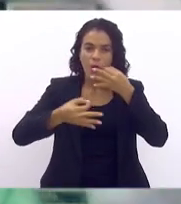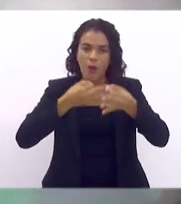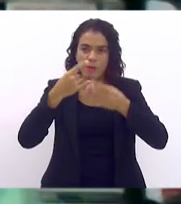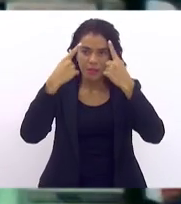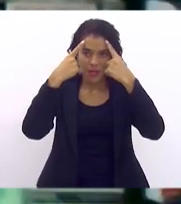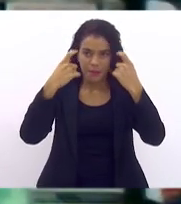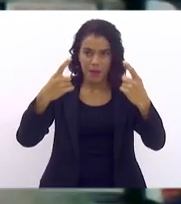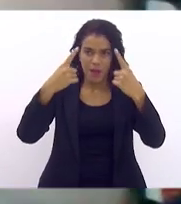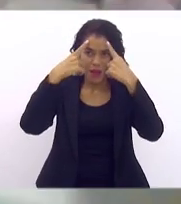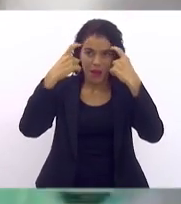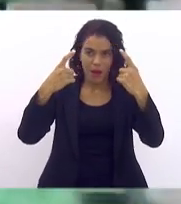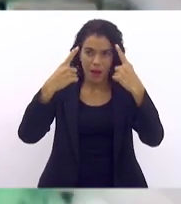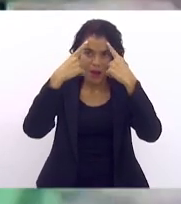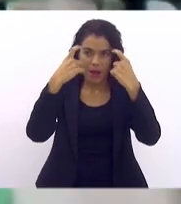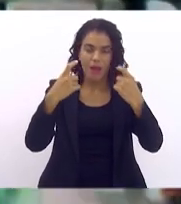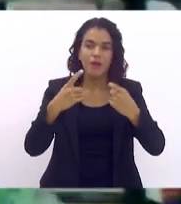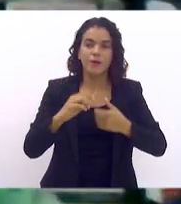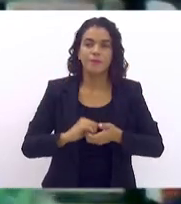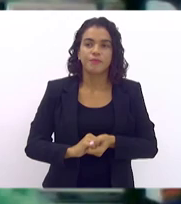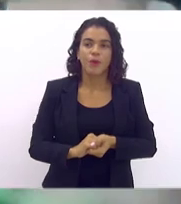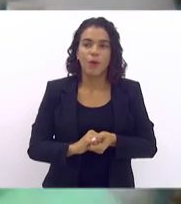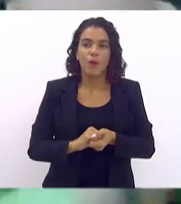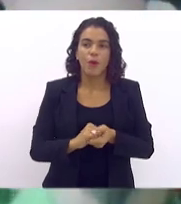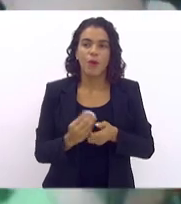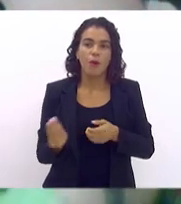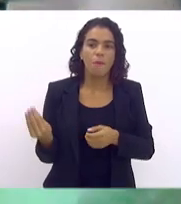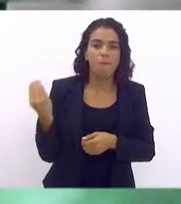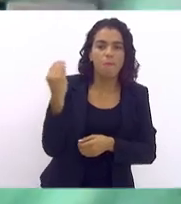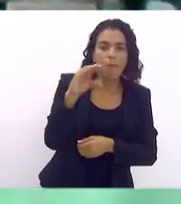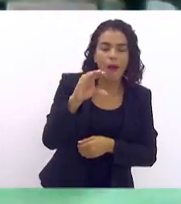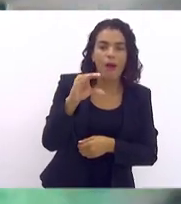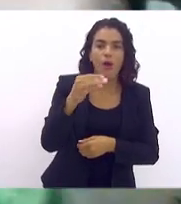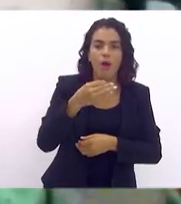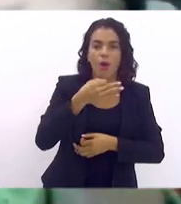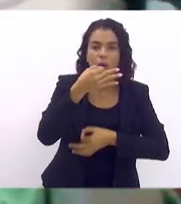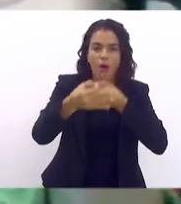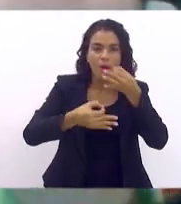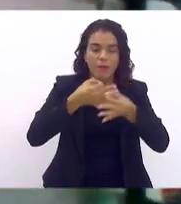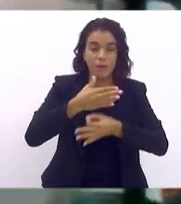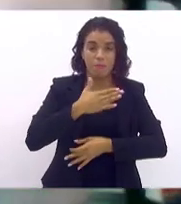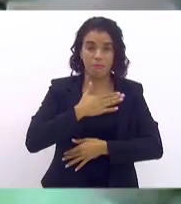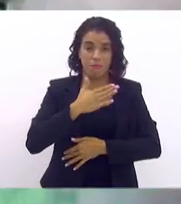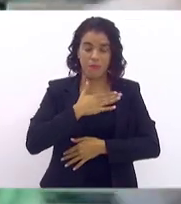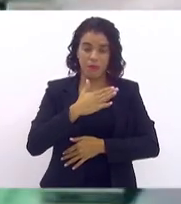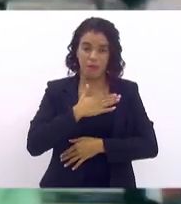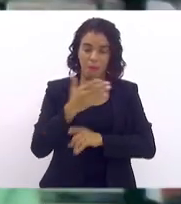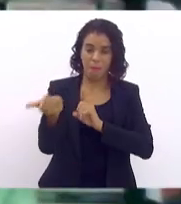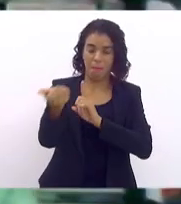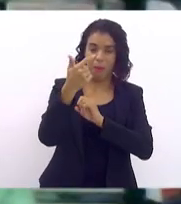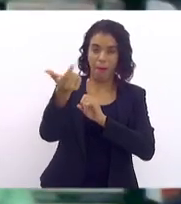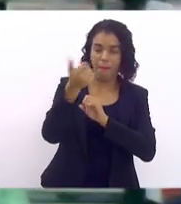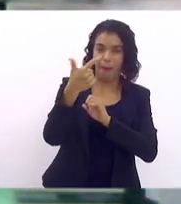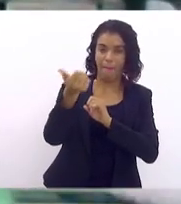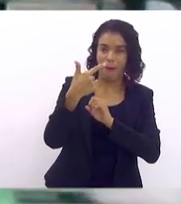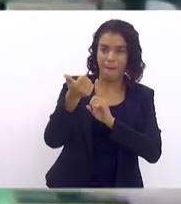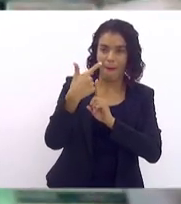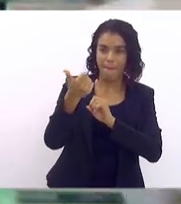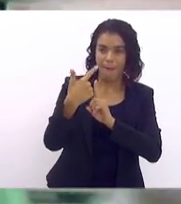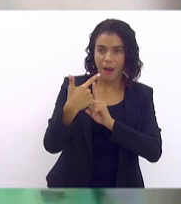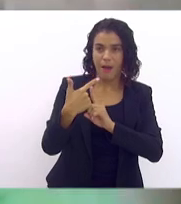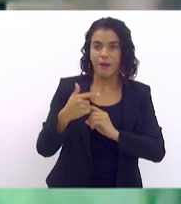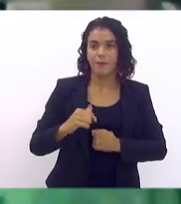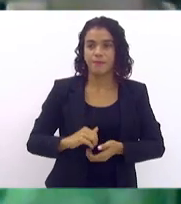alguma coisa, ou eu boto um relato meu e vem uma coisa mais violenta em cima, não só naquela postagem da rede